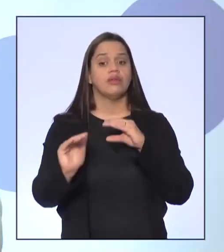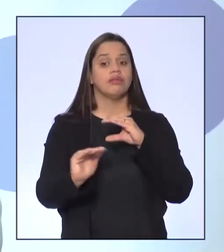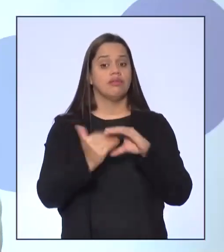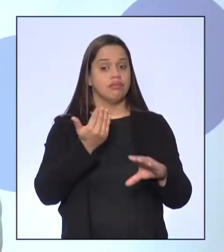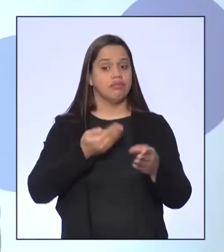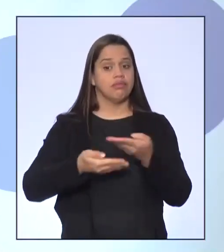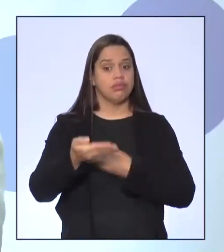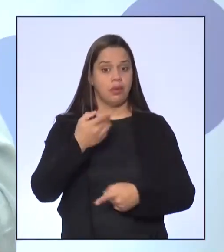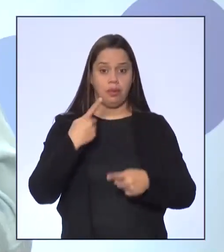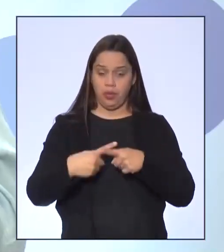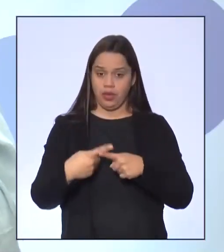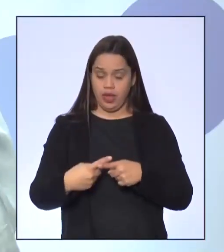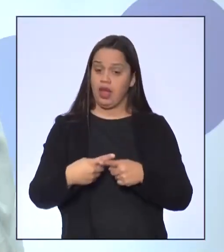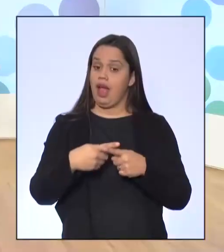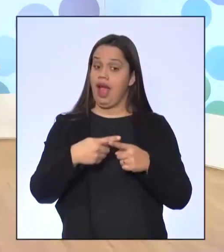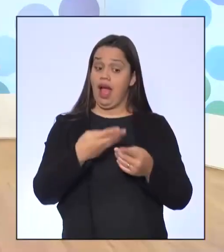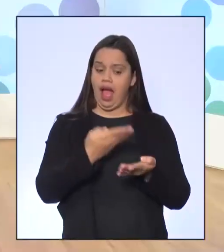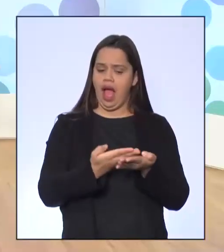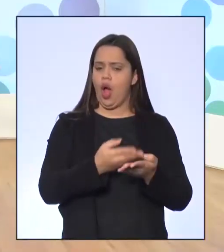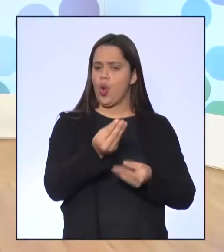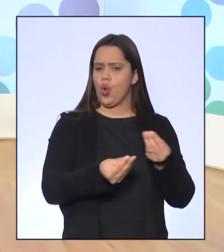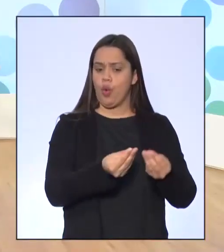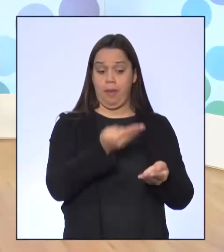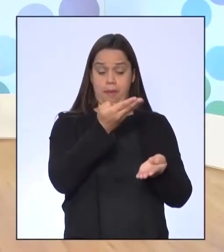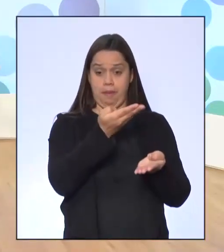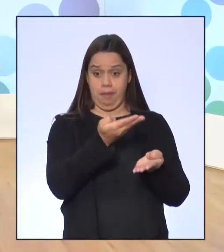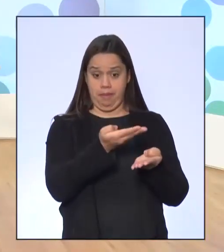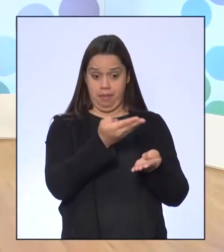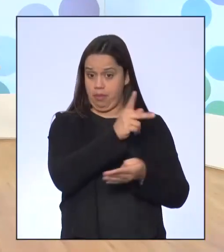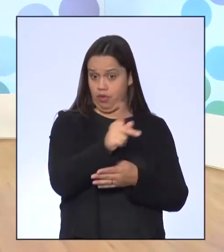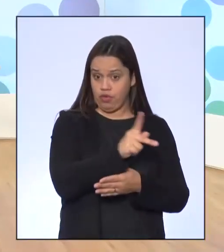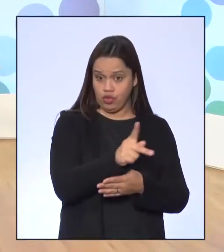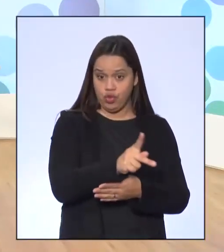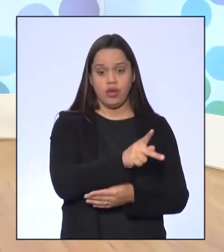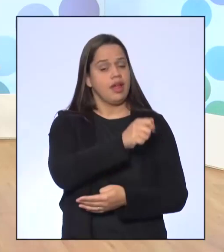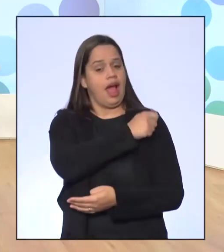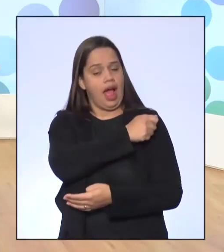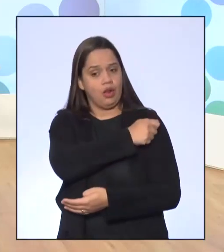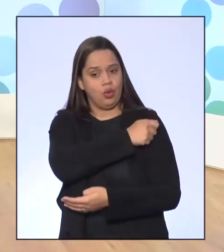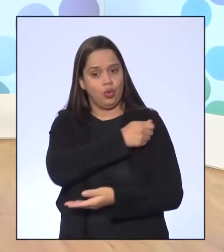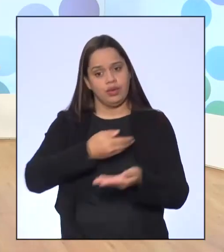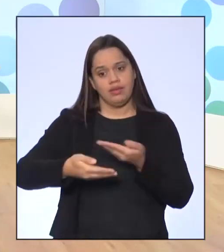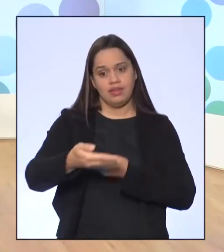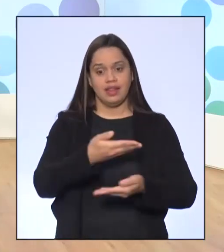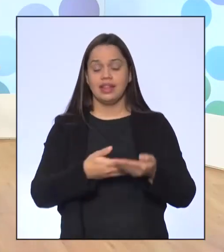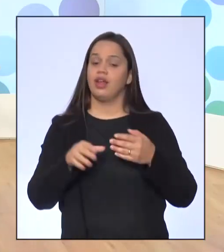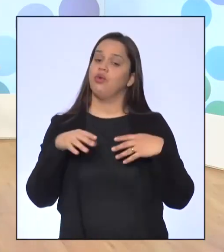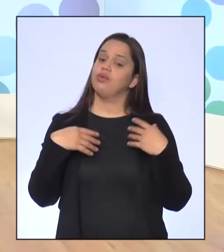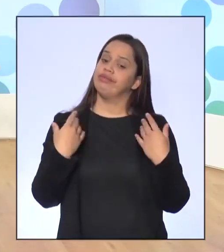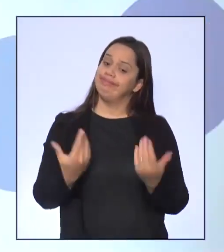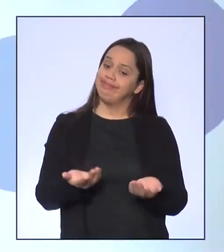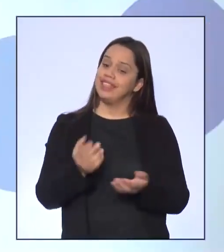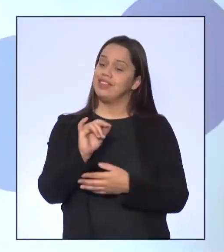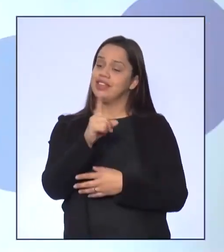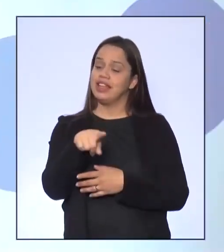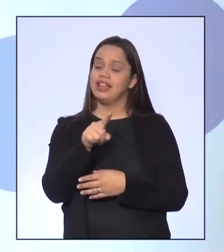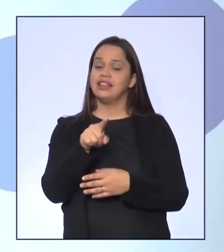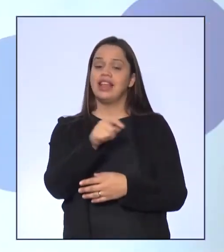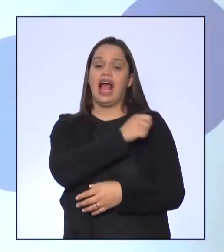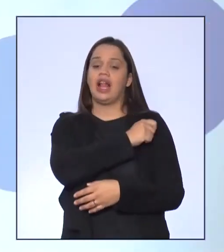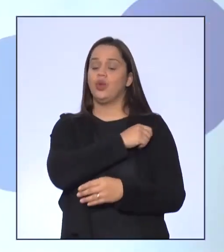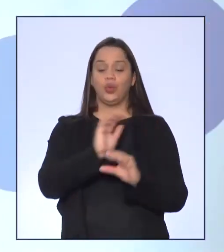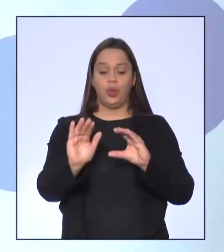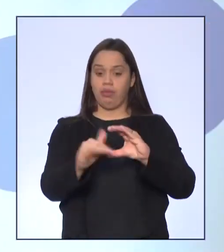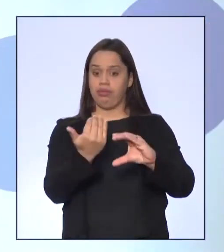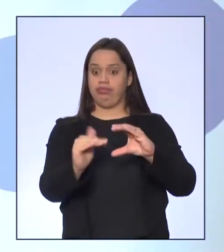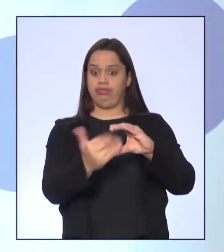é feita por professores e alunos. Então, se vocês não aparecerem para nós, né, a gente não tem como